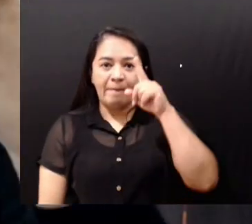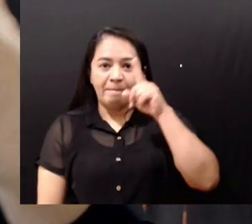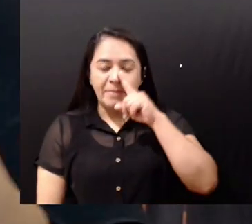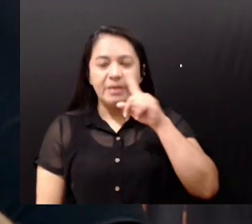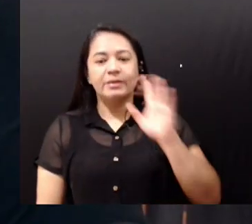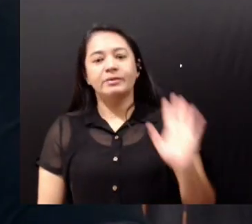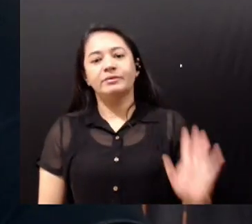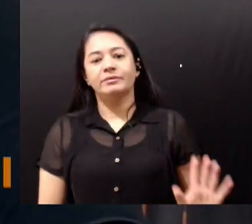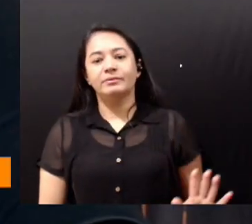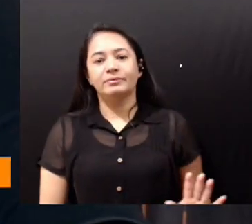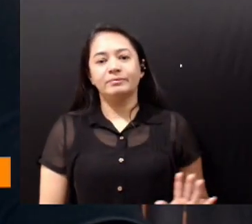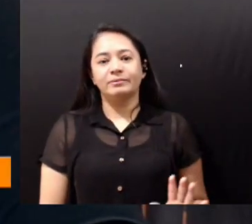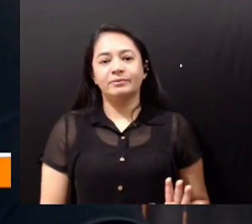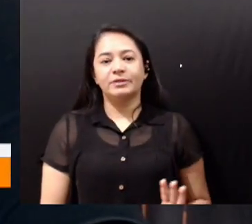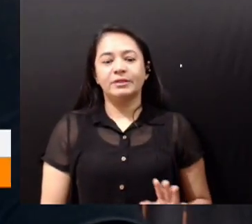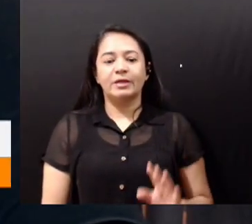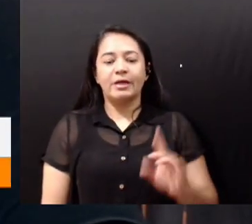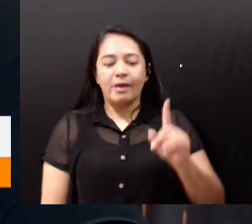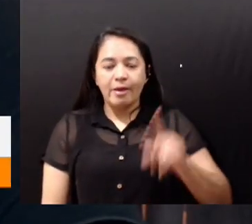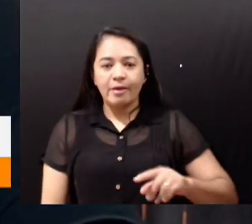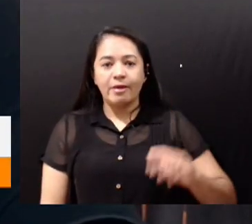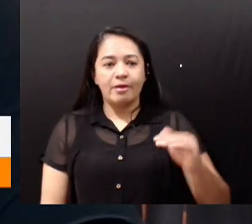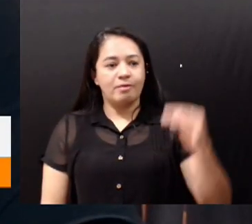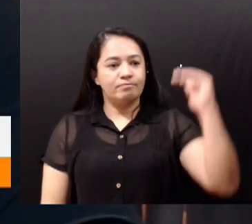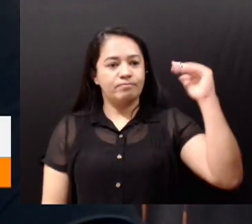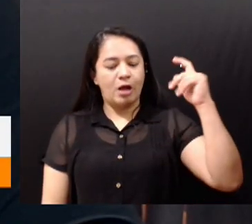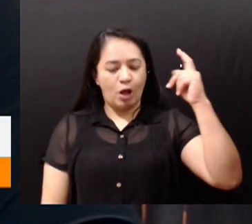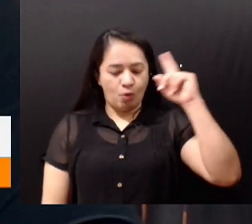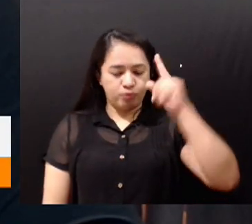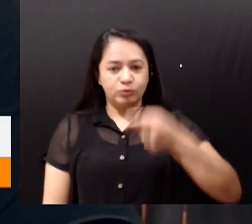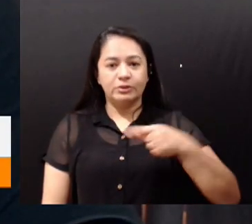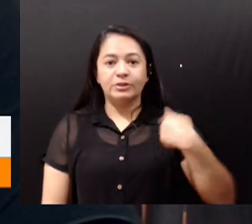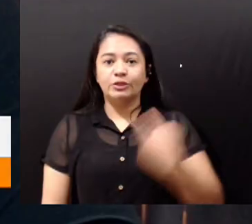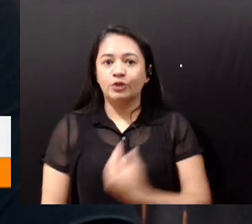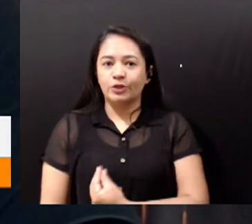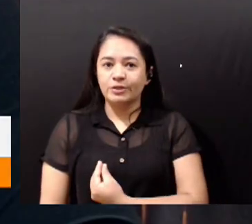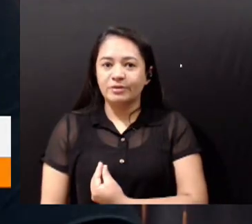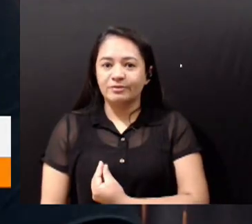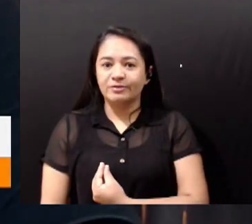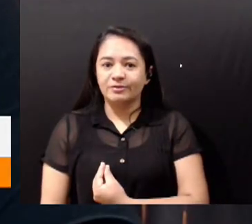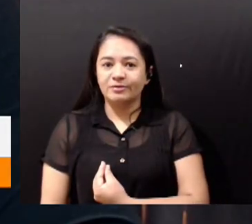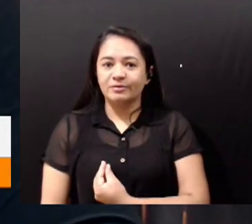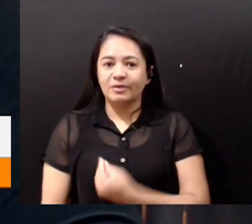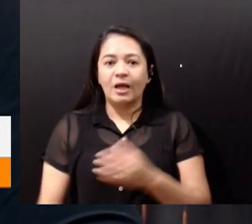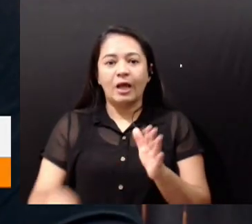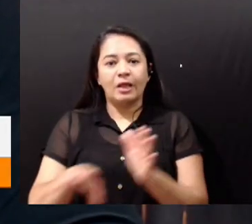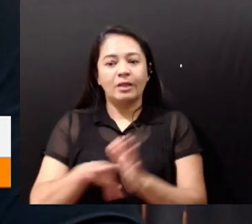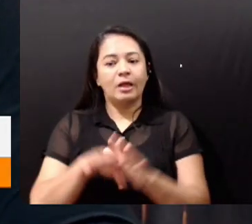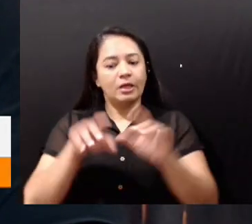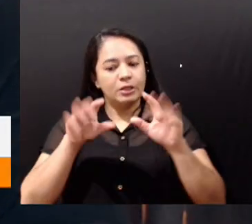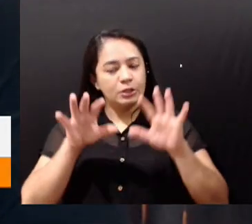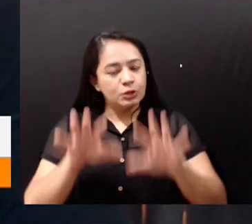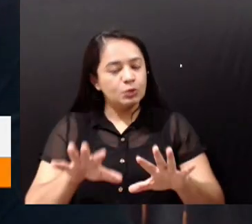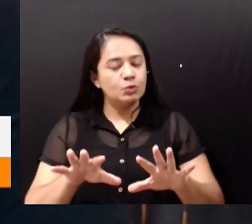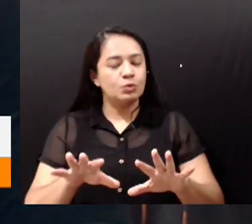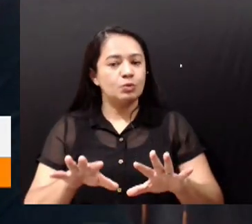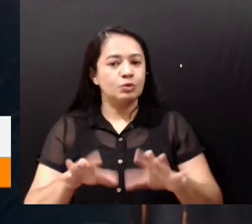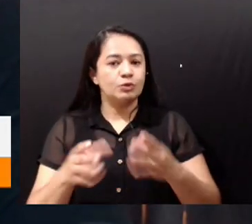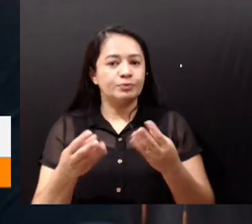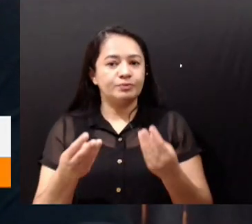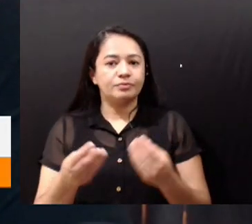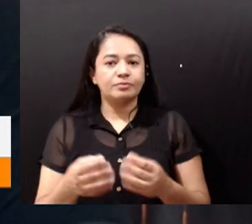as autoridades da nossa vida. Uau. Então, até essa questão de me deixar levar